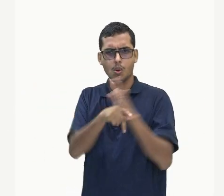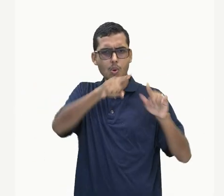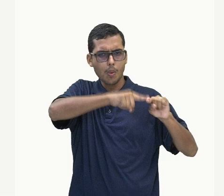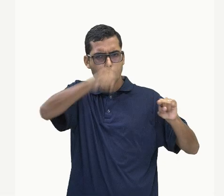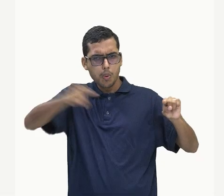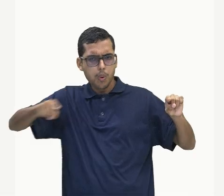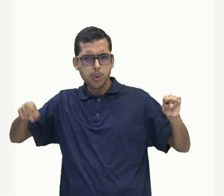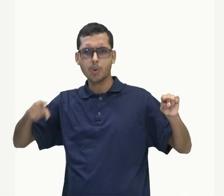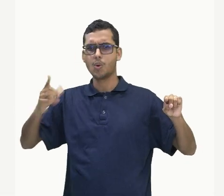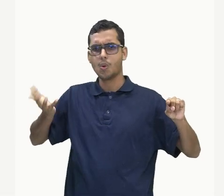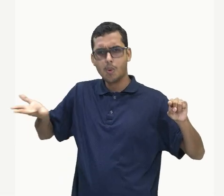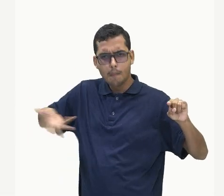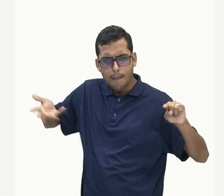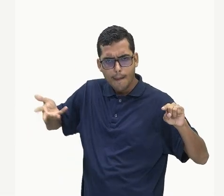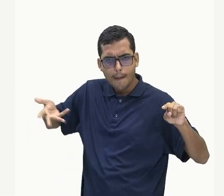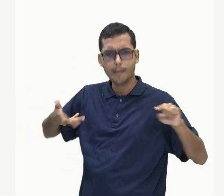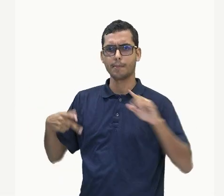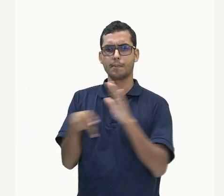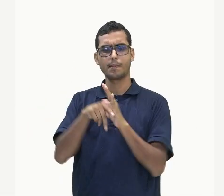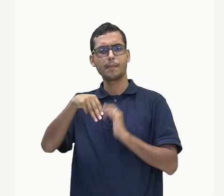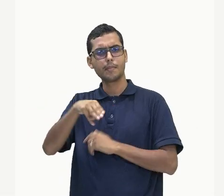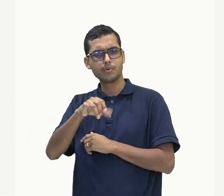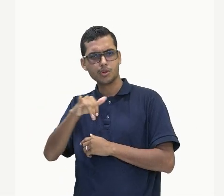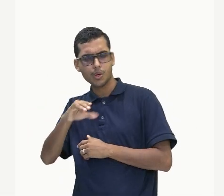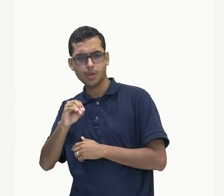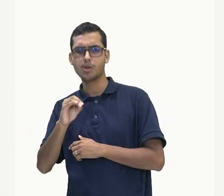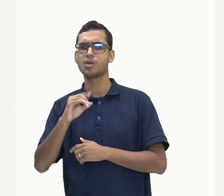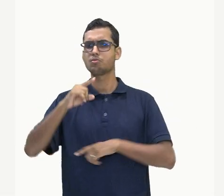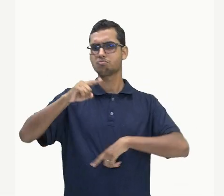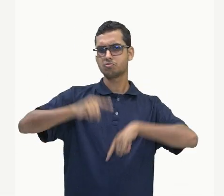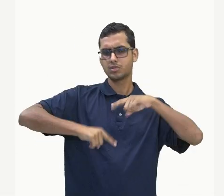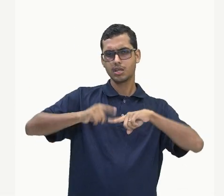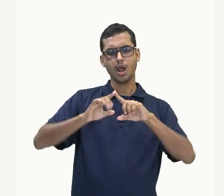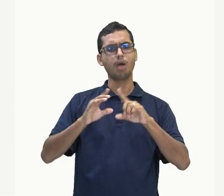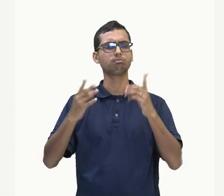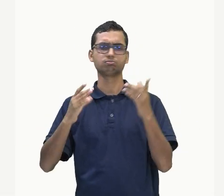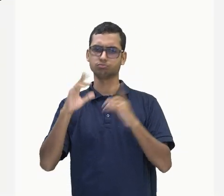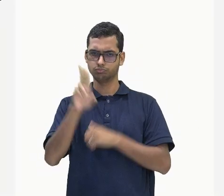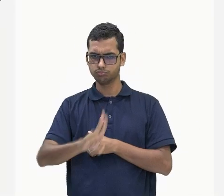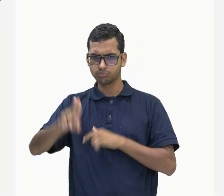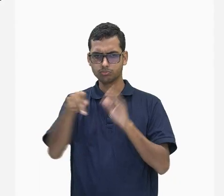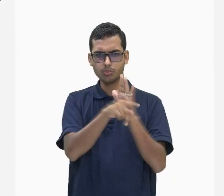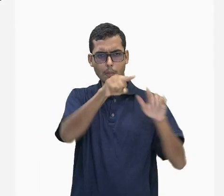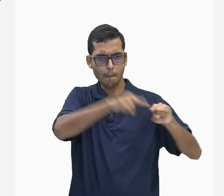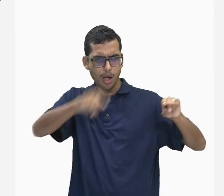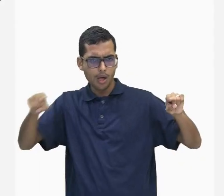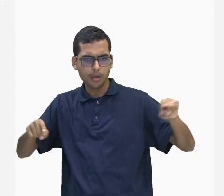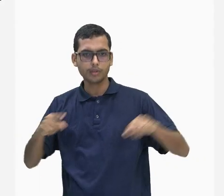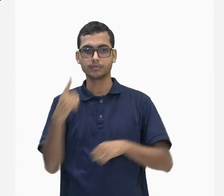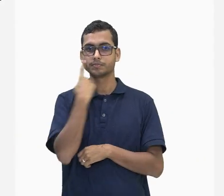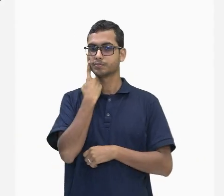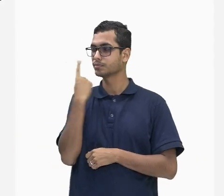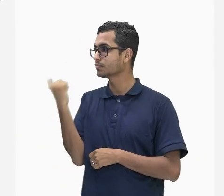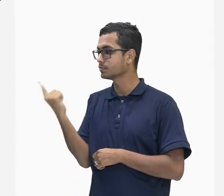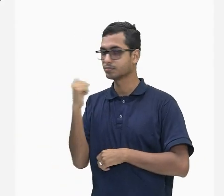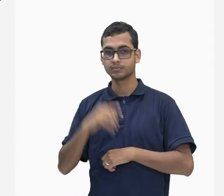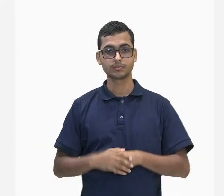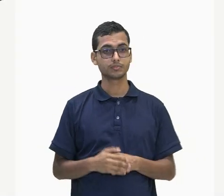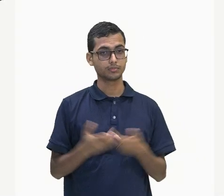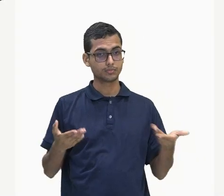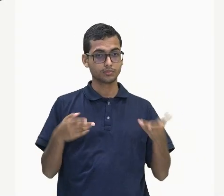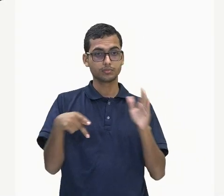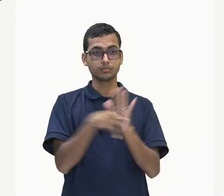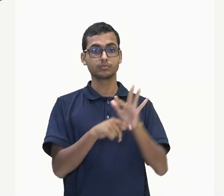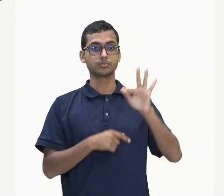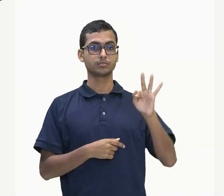através de um meio. Bom, observe na nossa imagem a frequência, que é justamente um elemento que nós